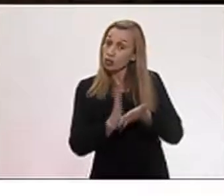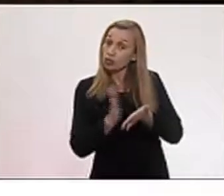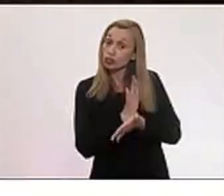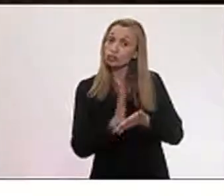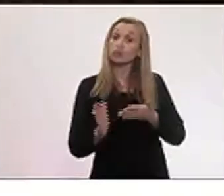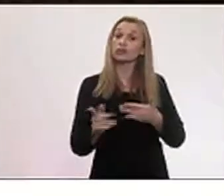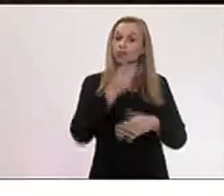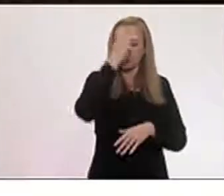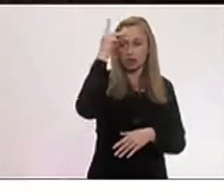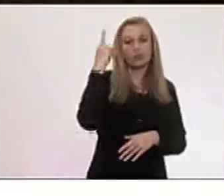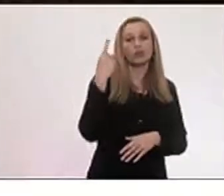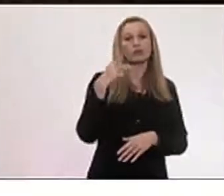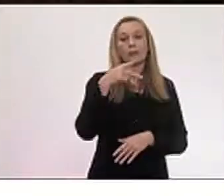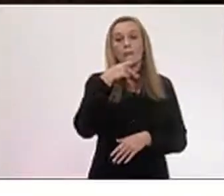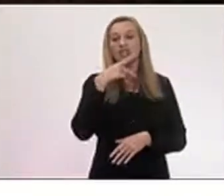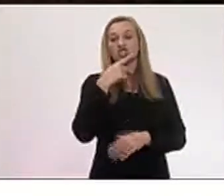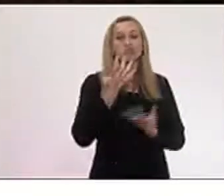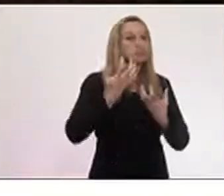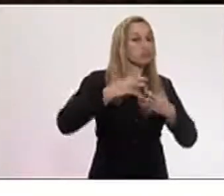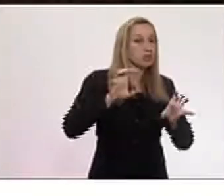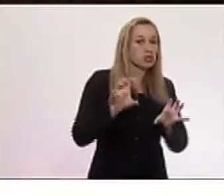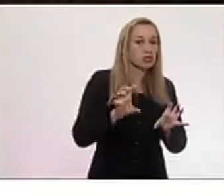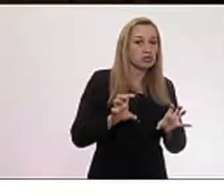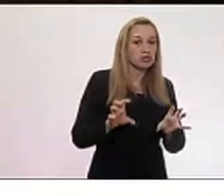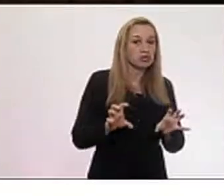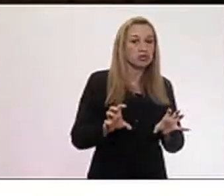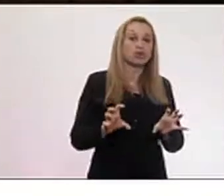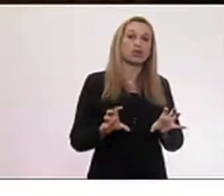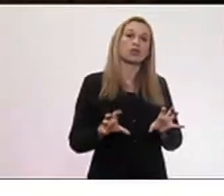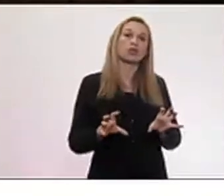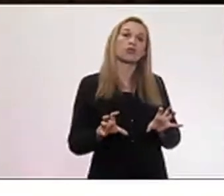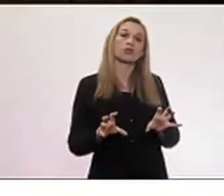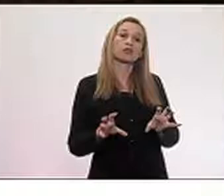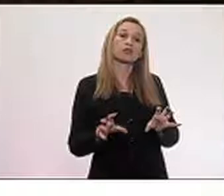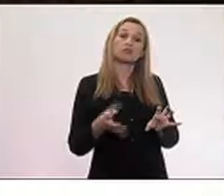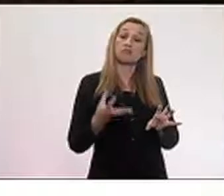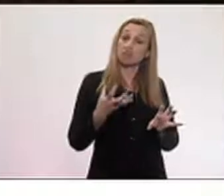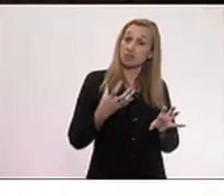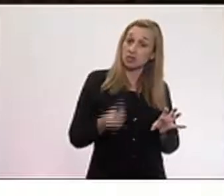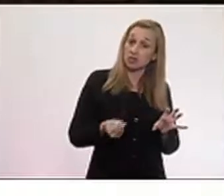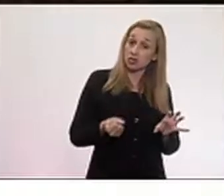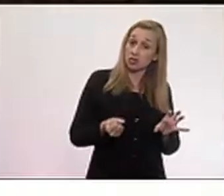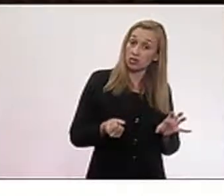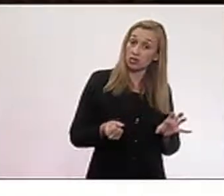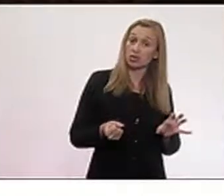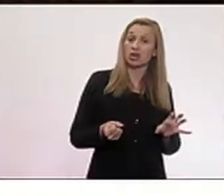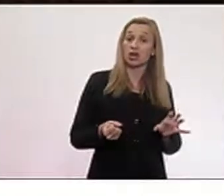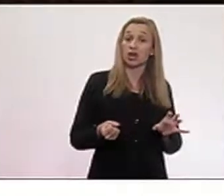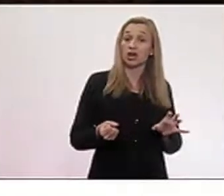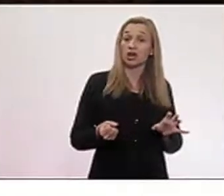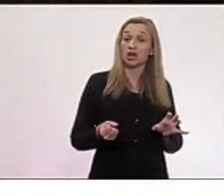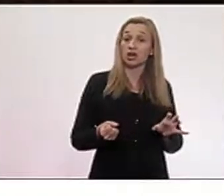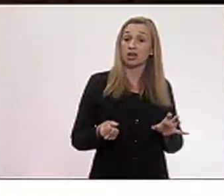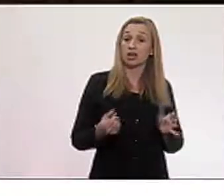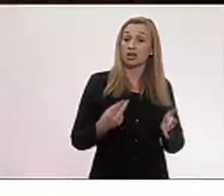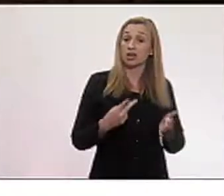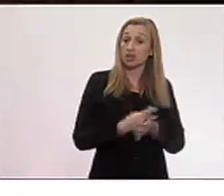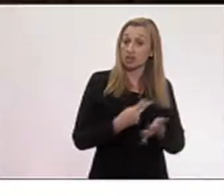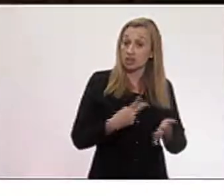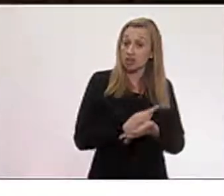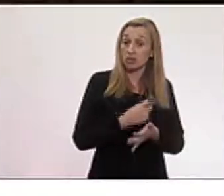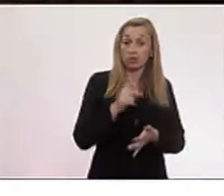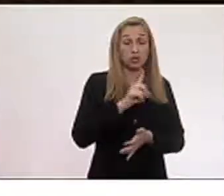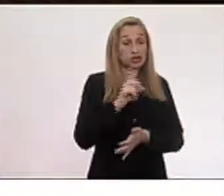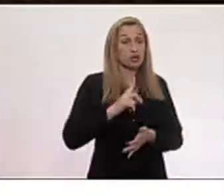partido não quiseram acatar essa posição esdrúxula, que jamais aconteceu